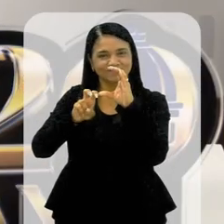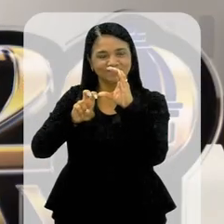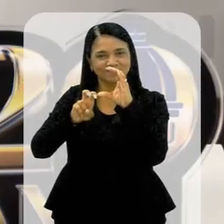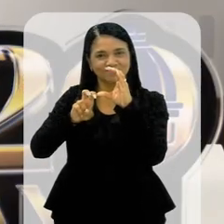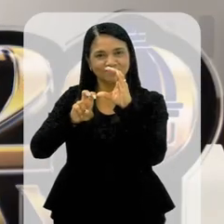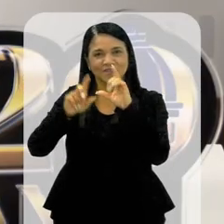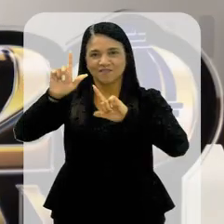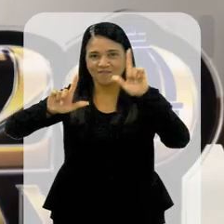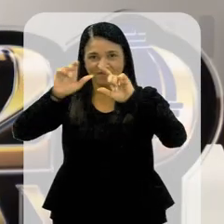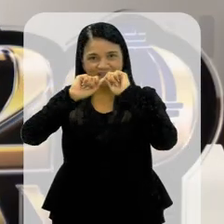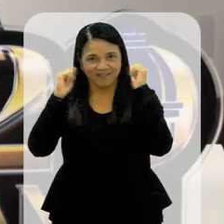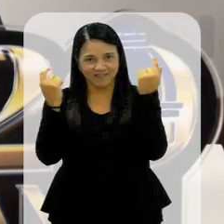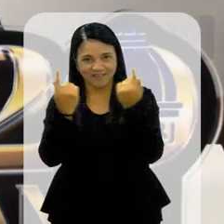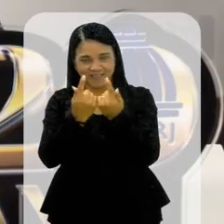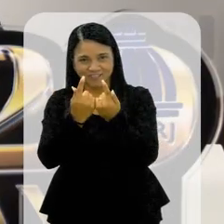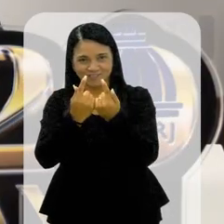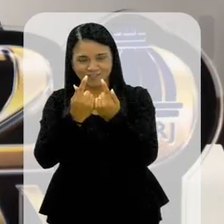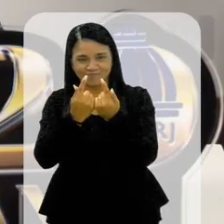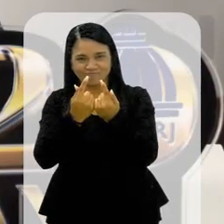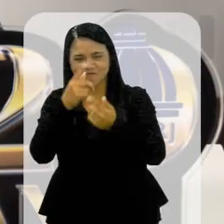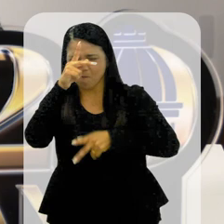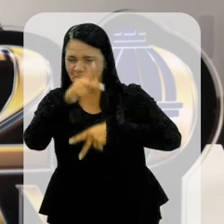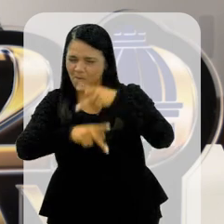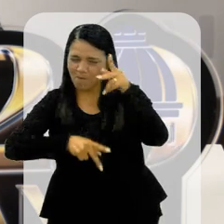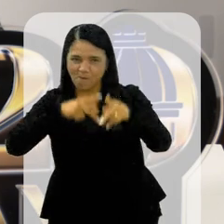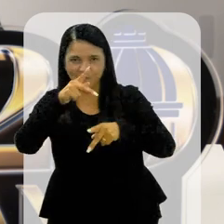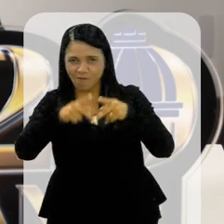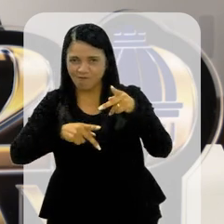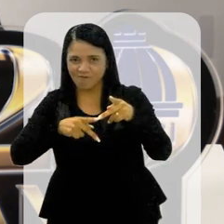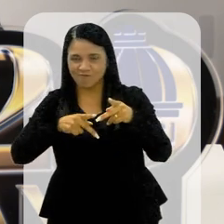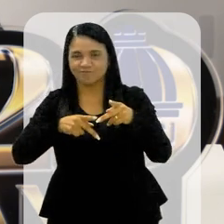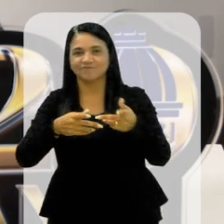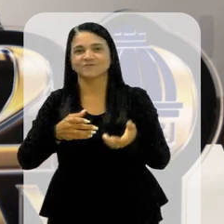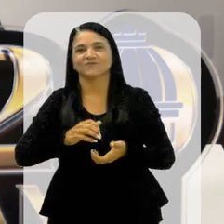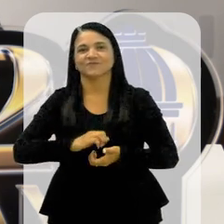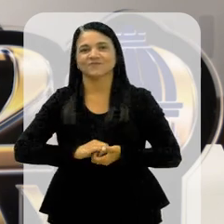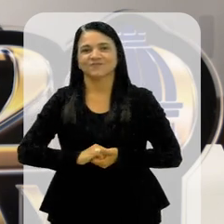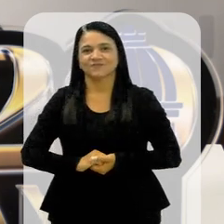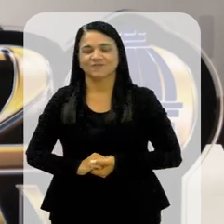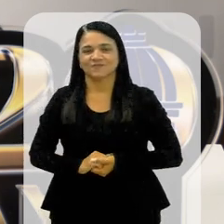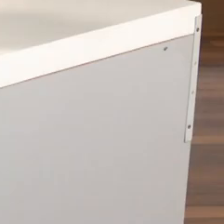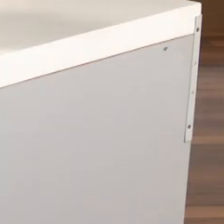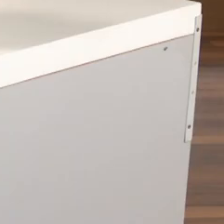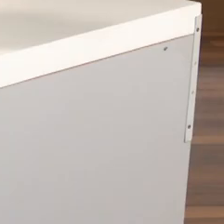nosso Quintas com Quintais, através da TV Alerj, o canal do povo.